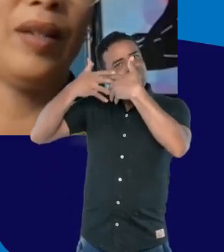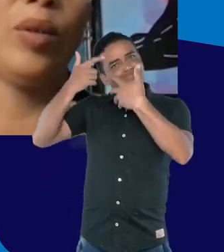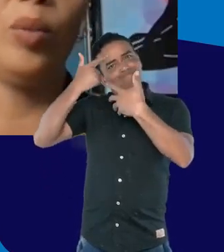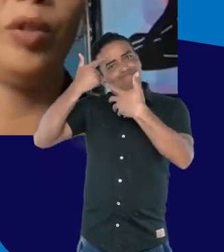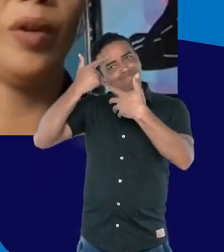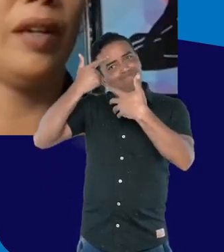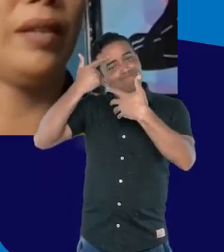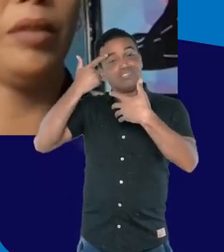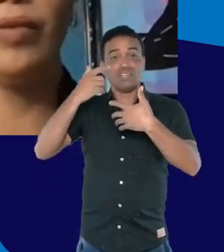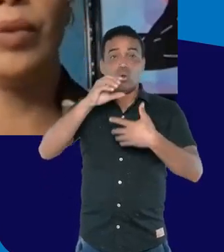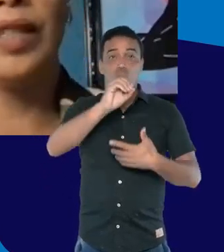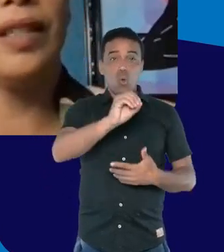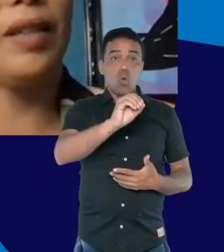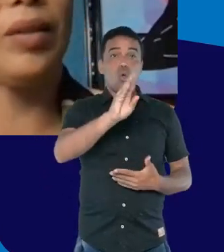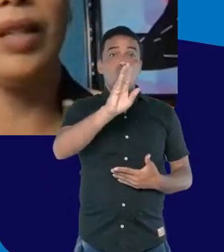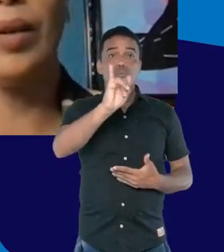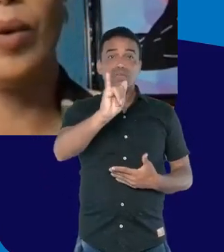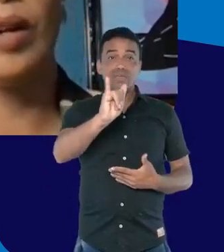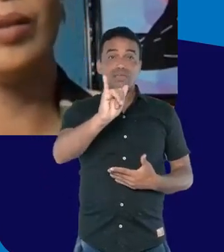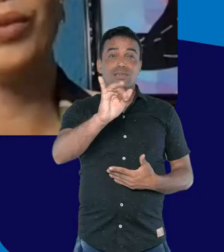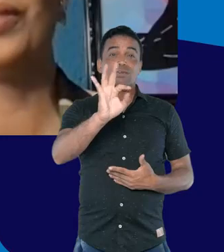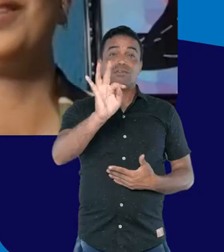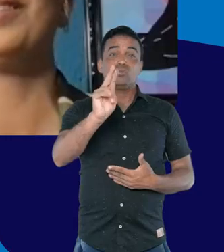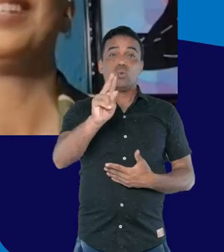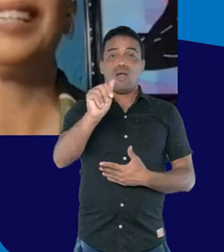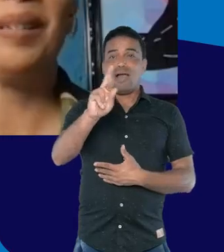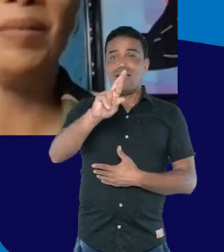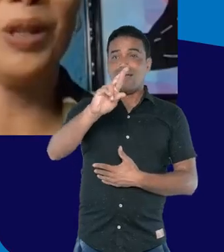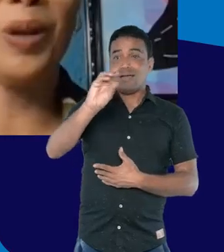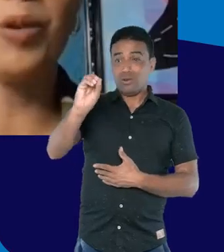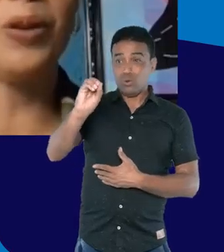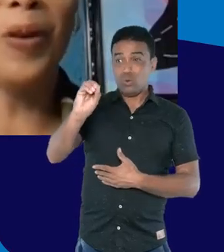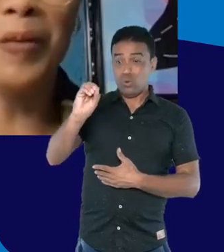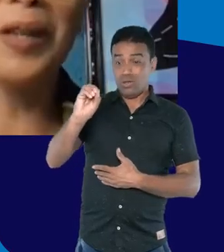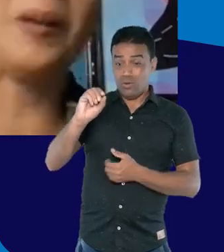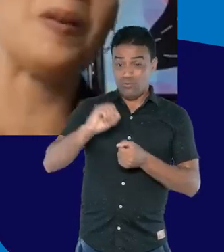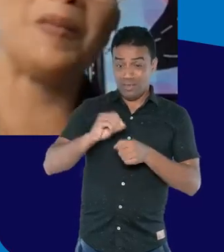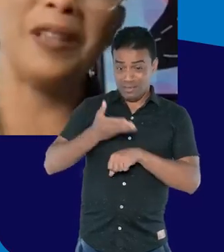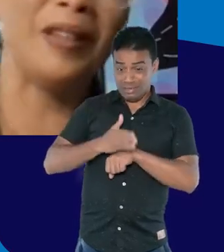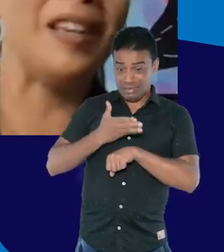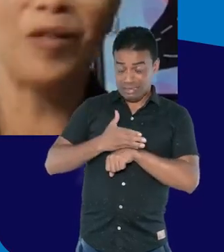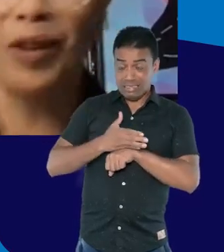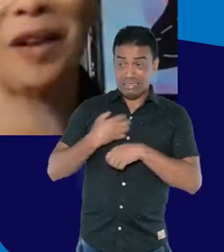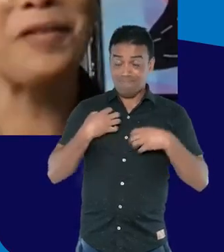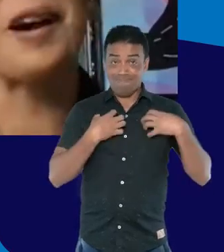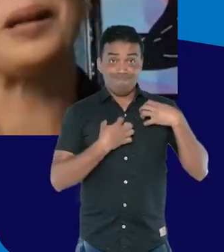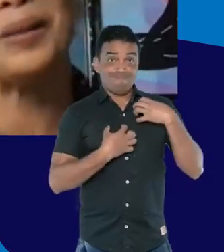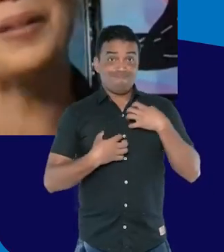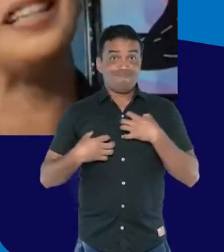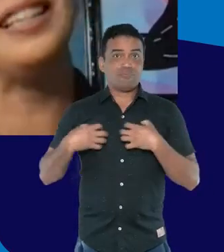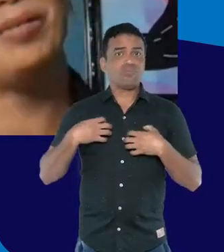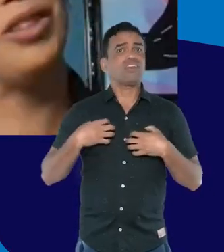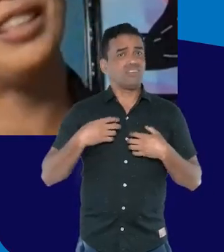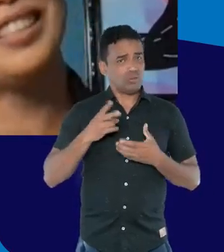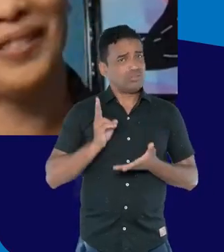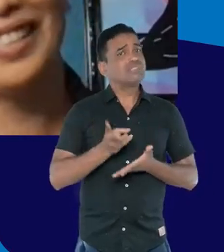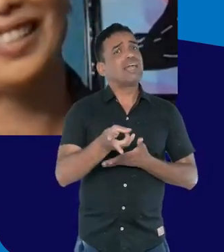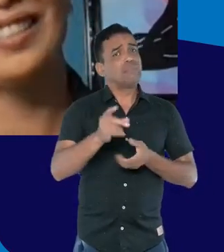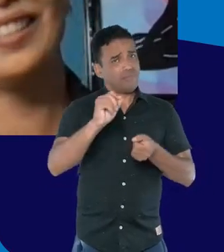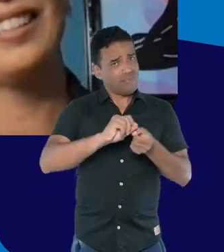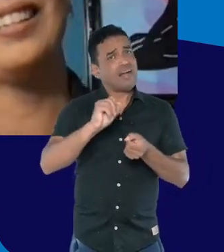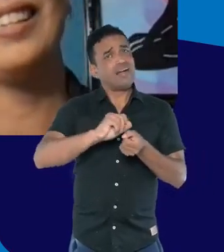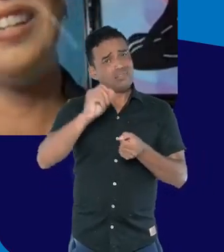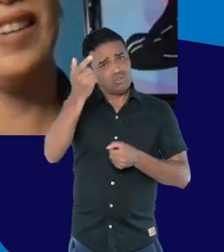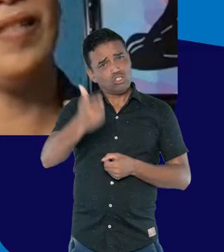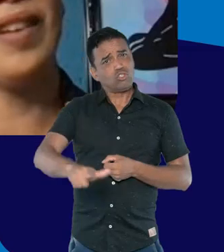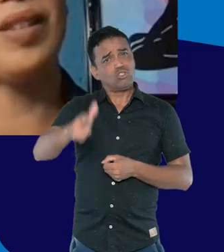esse exercício do obituário também foi um exercício que, quando eu fiz, mexeu muito comigo, e eu refaço ele muitas